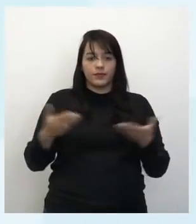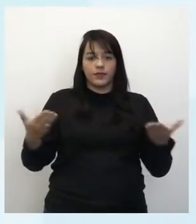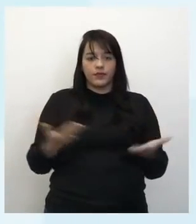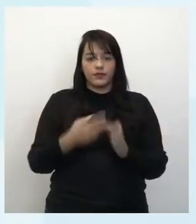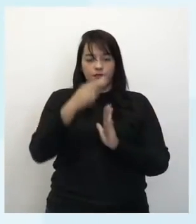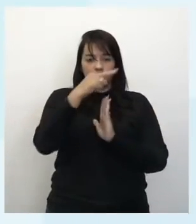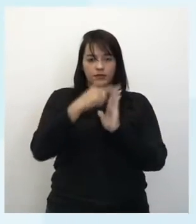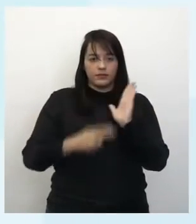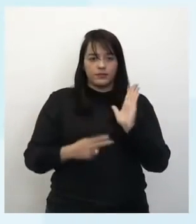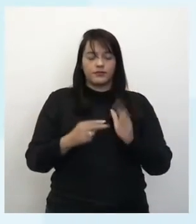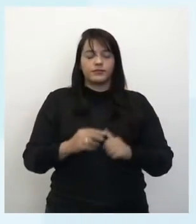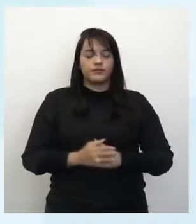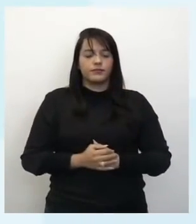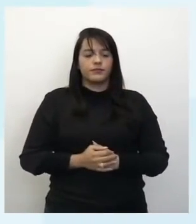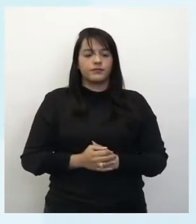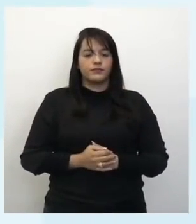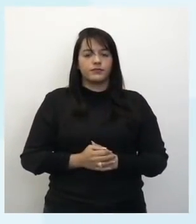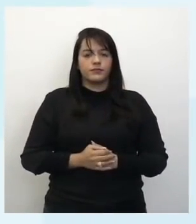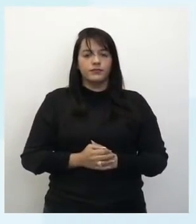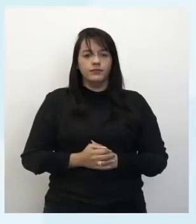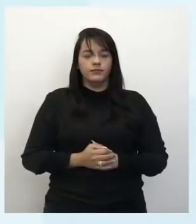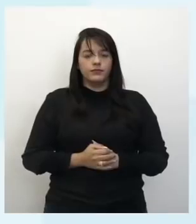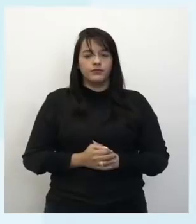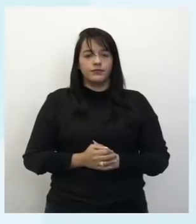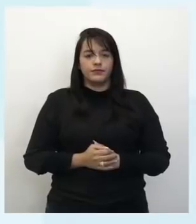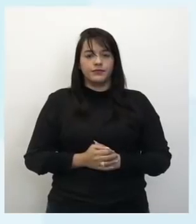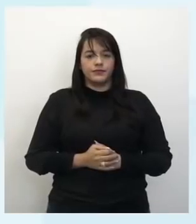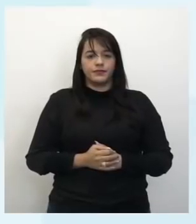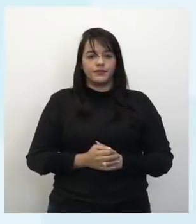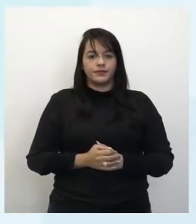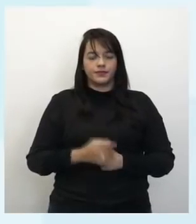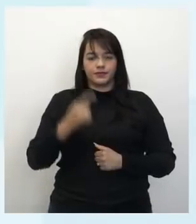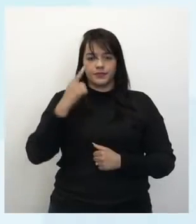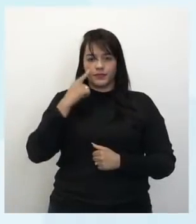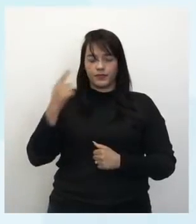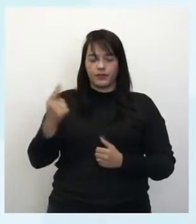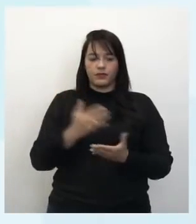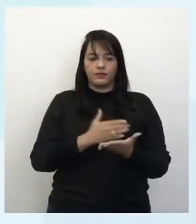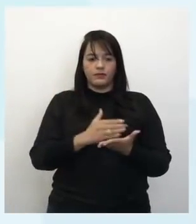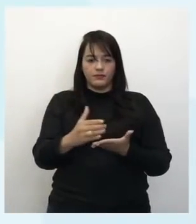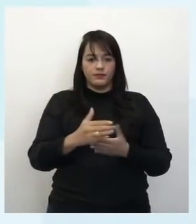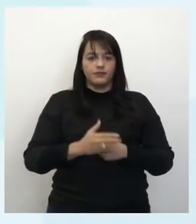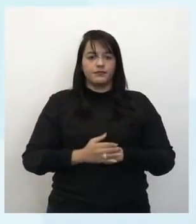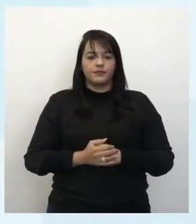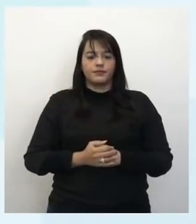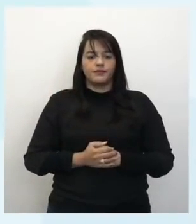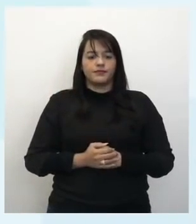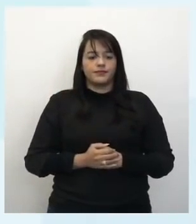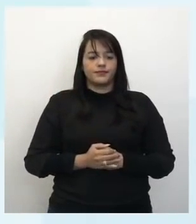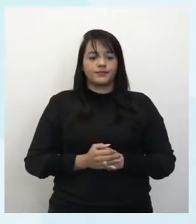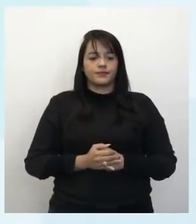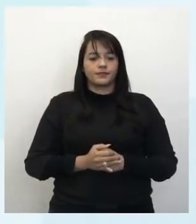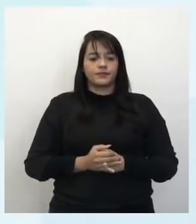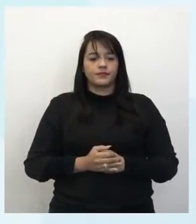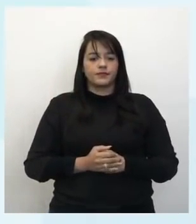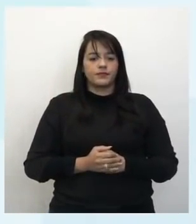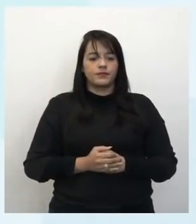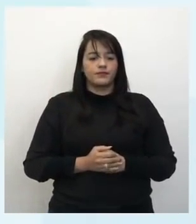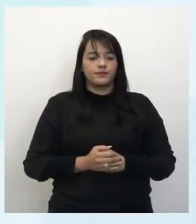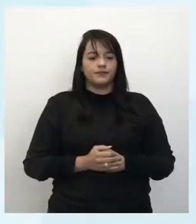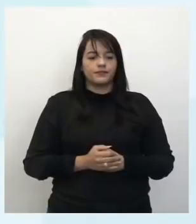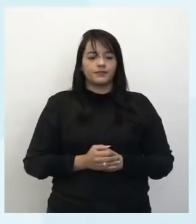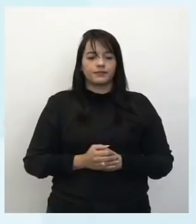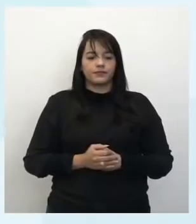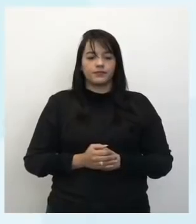estão respondendo. Então, ó, vamos lá. Lê o comecinho primeiro, João, para aí você poder ter tempo de pegar as respostas. Okay. Vamos lá.